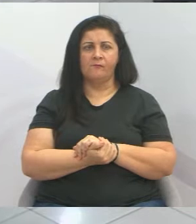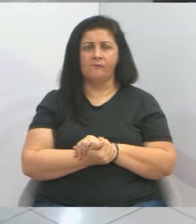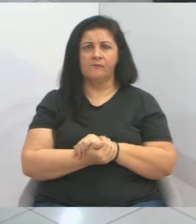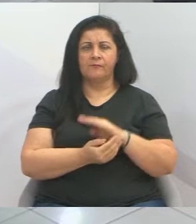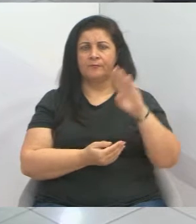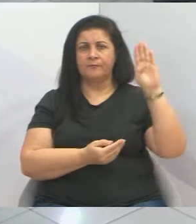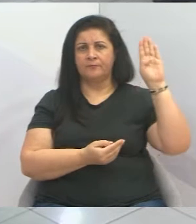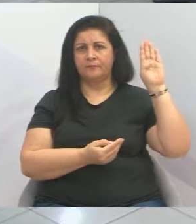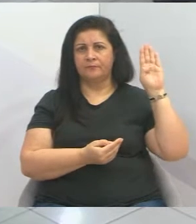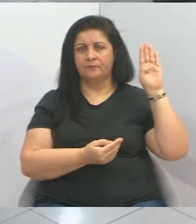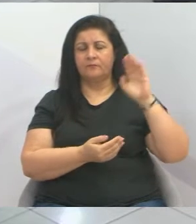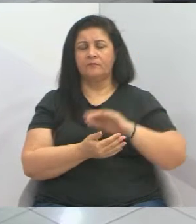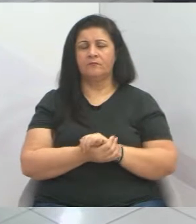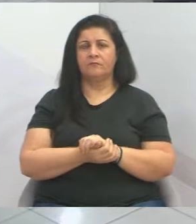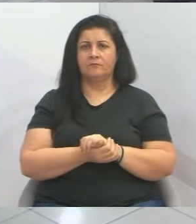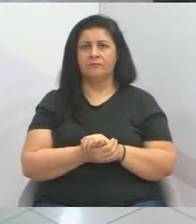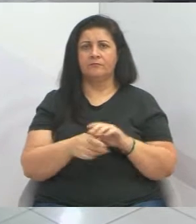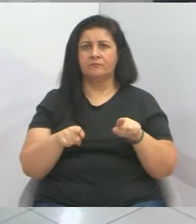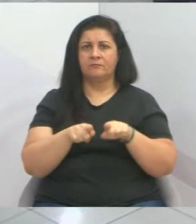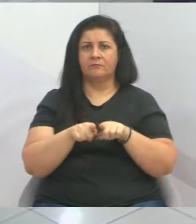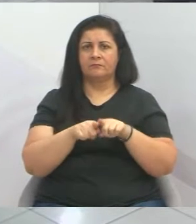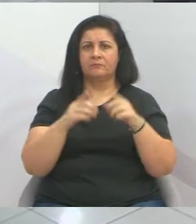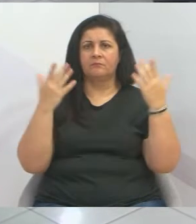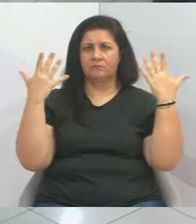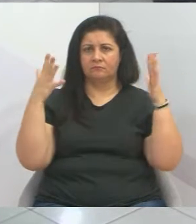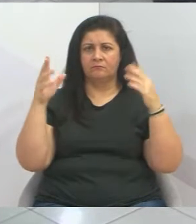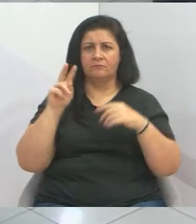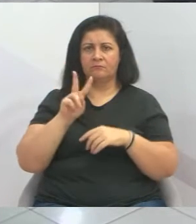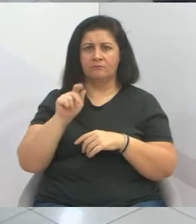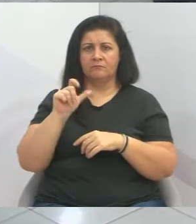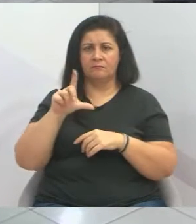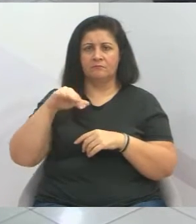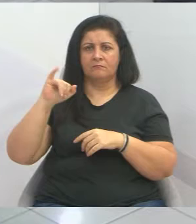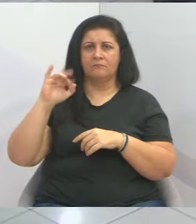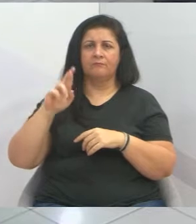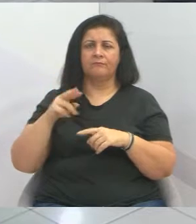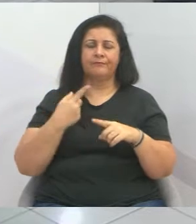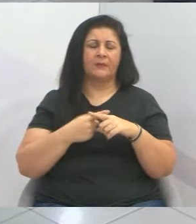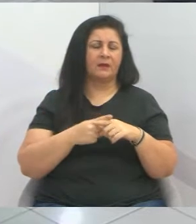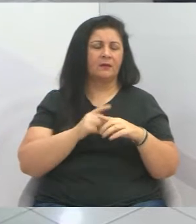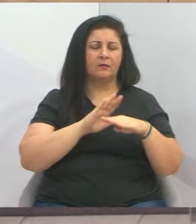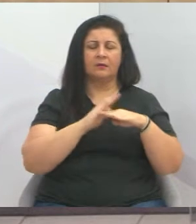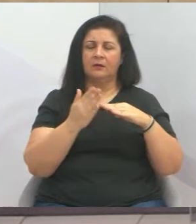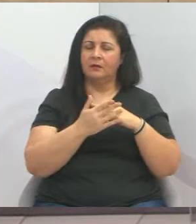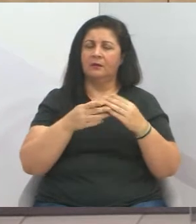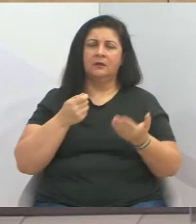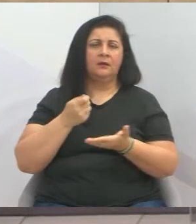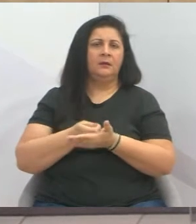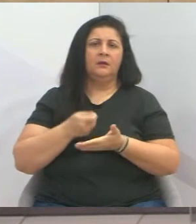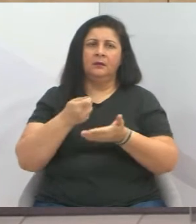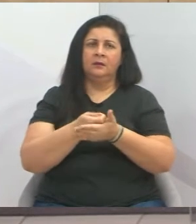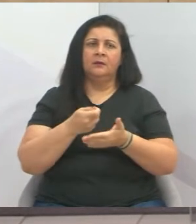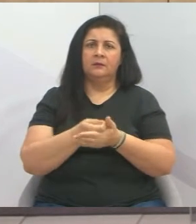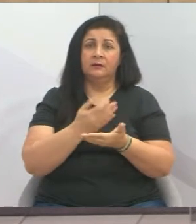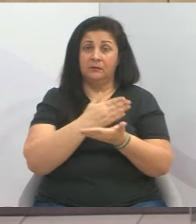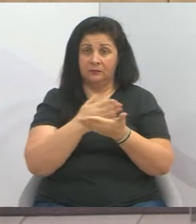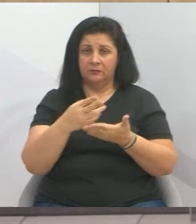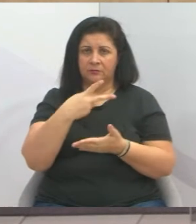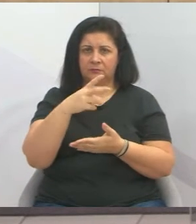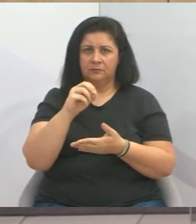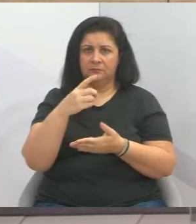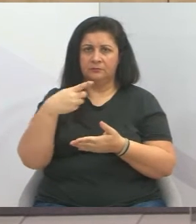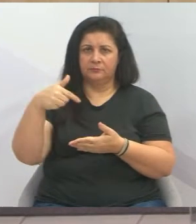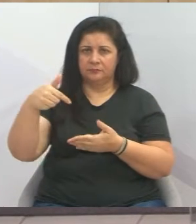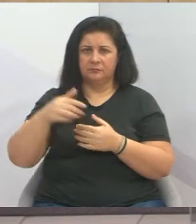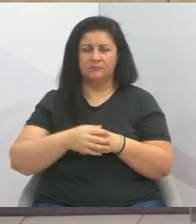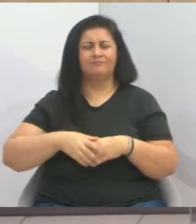Eu também quero parabéns ao Vereador Valmir e Campo Grande ali uma luta de 2017 que a gente entrou nessa casa